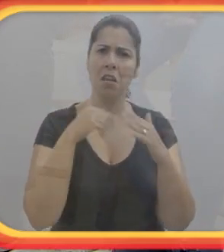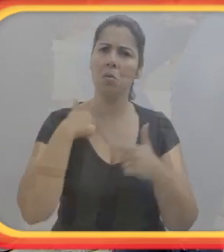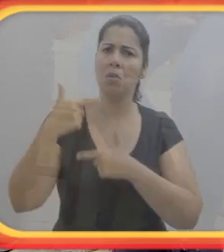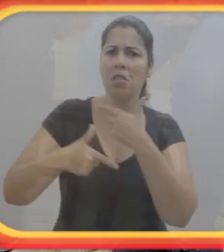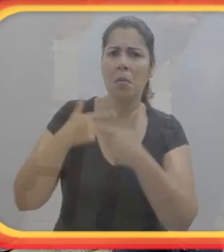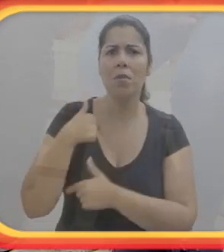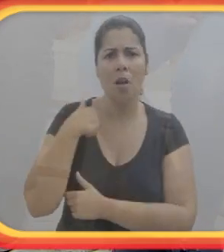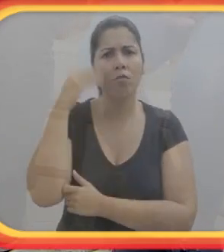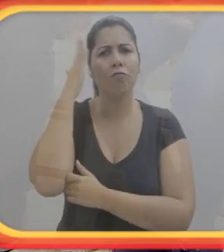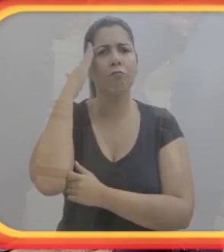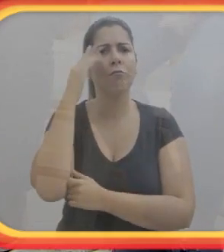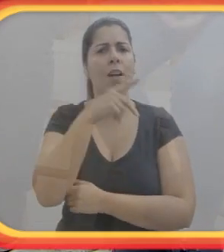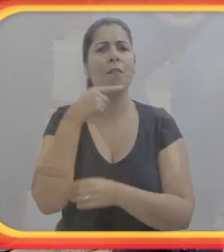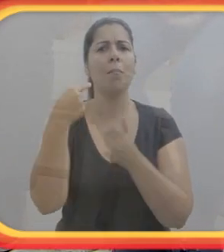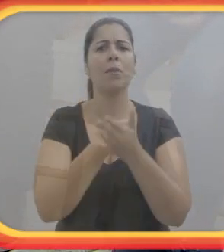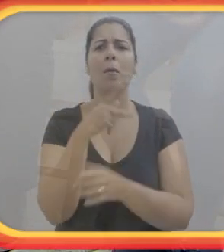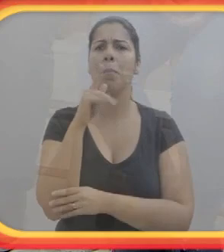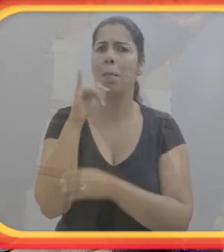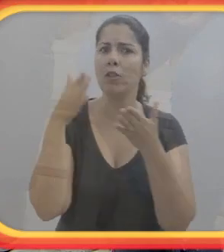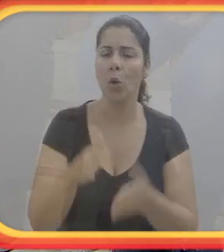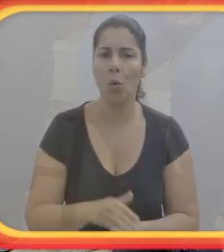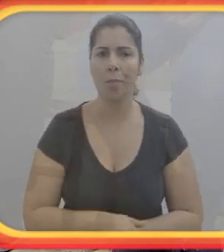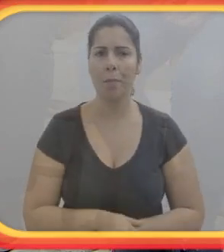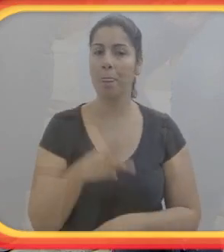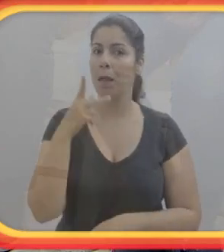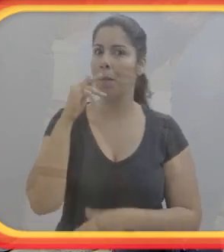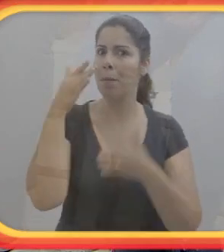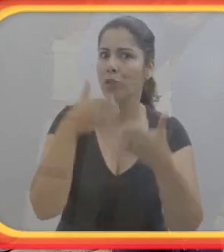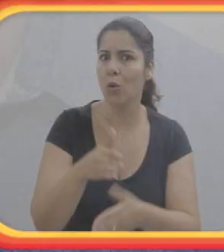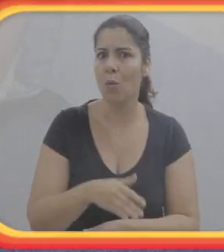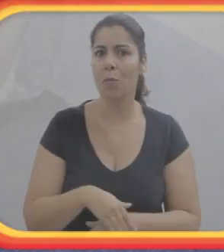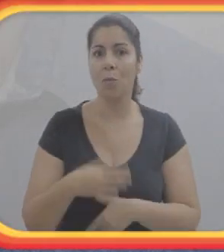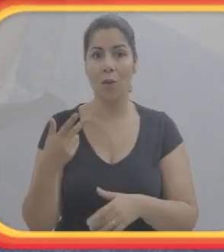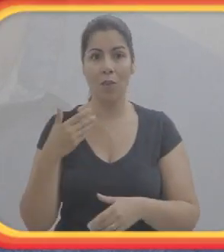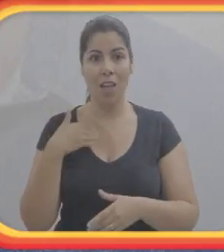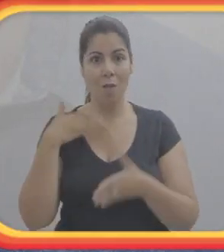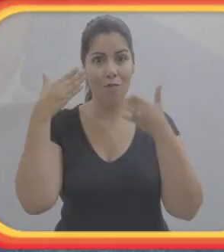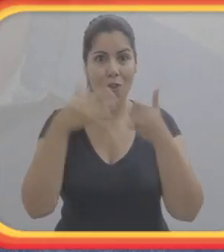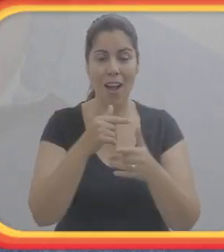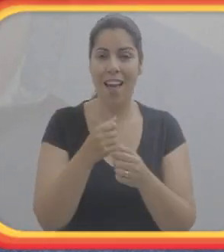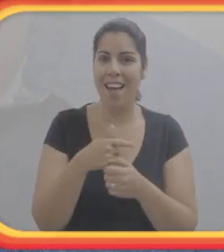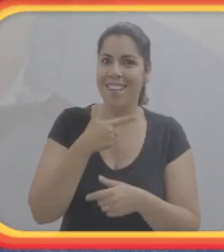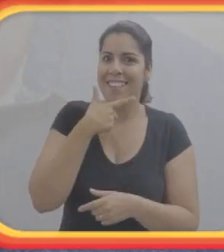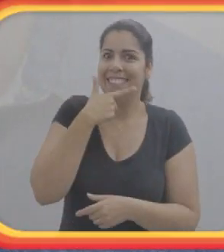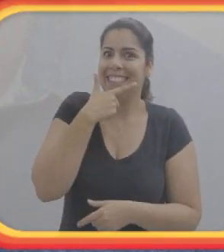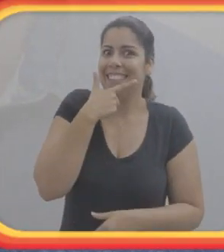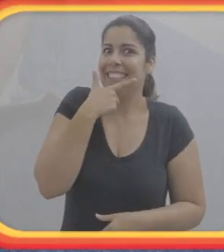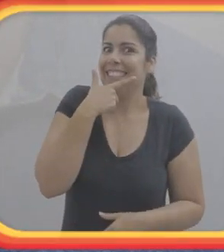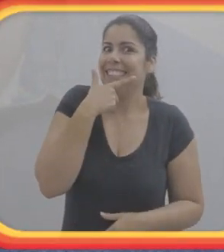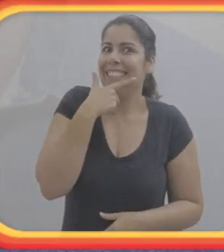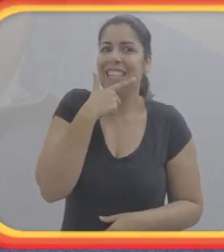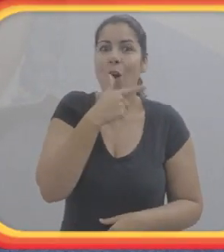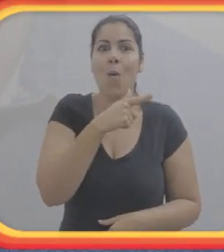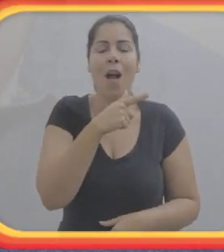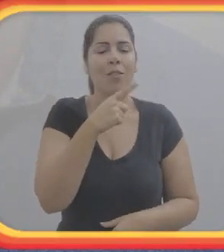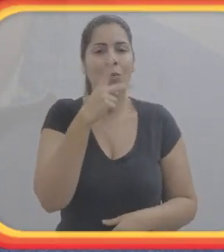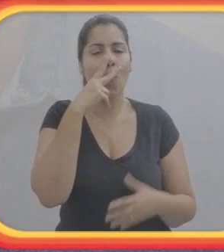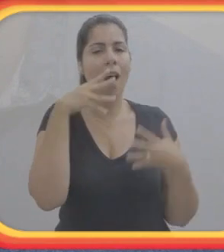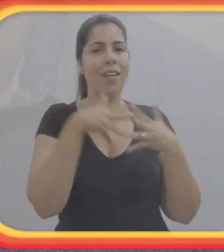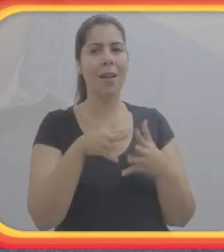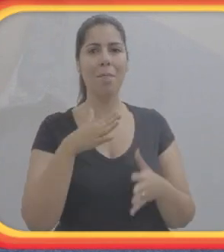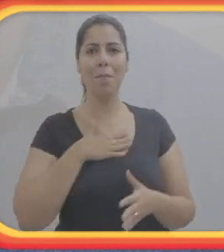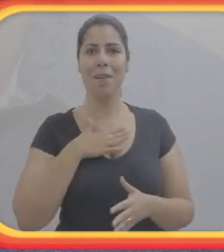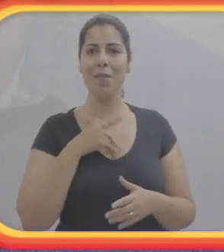única referência dele. Isso traz, óbvio, dificuldades, mas traz também alegrias. Quando ele está na escola ou está em casa e eu estou trabalhando, eu sei que